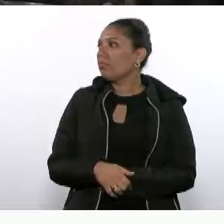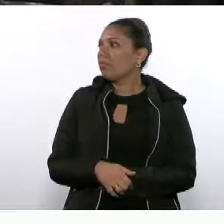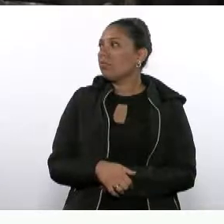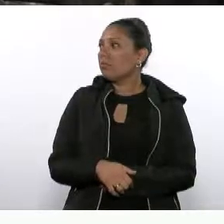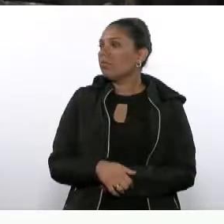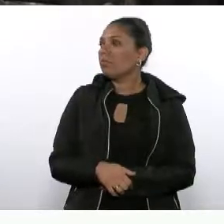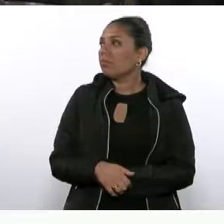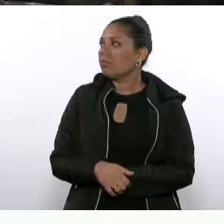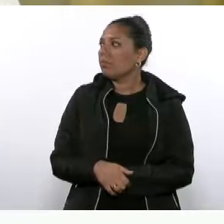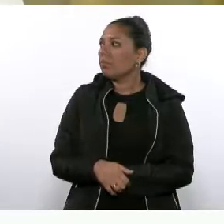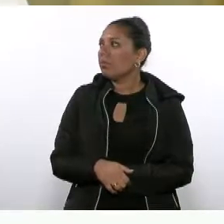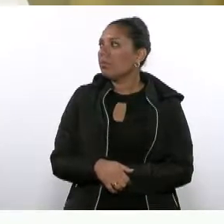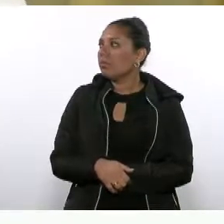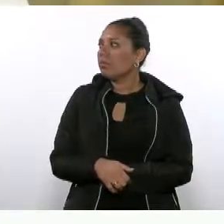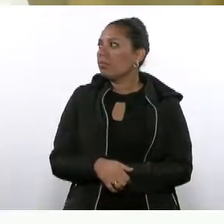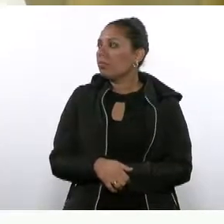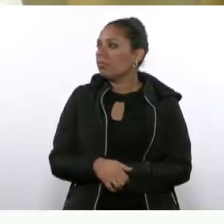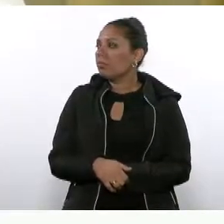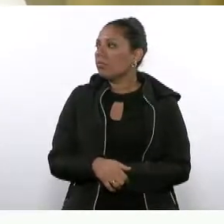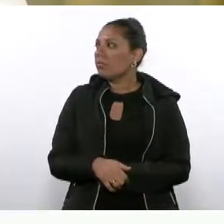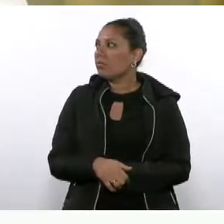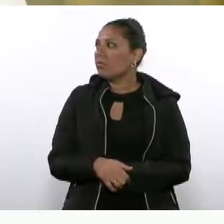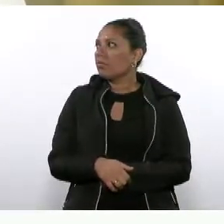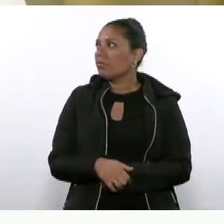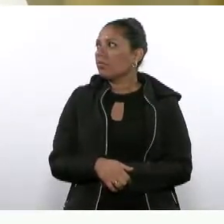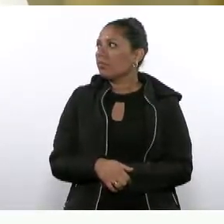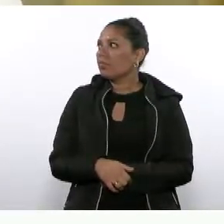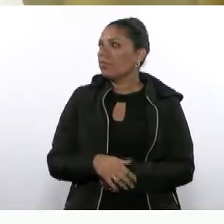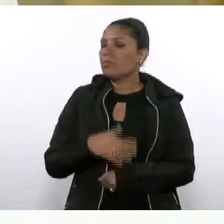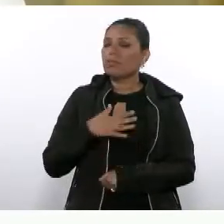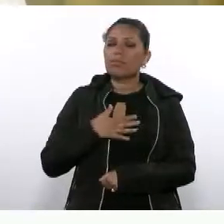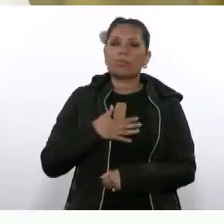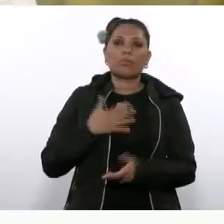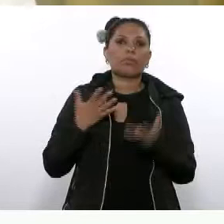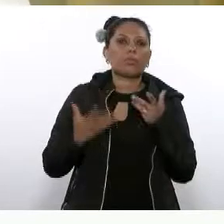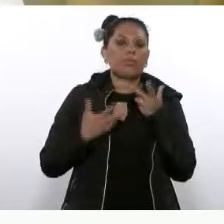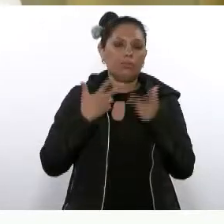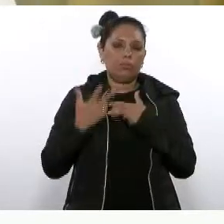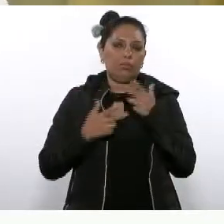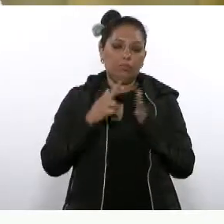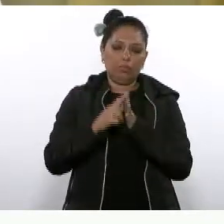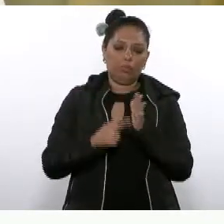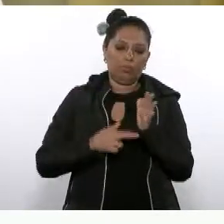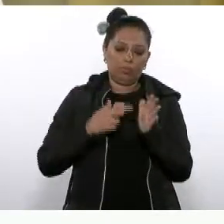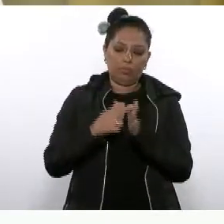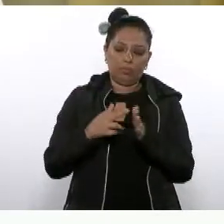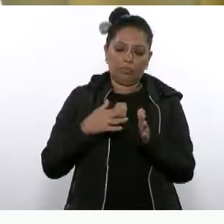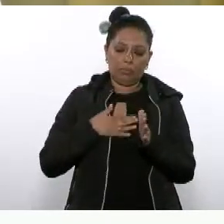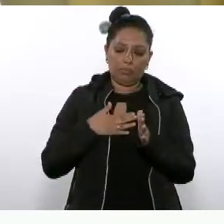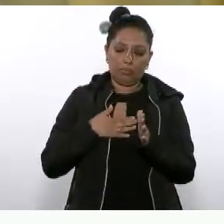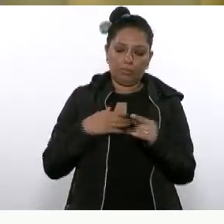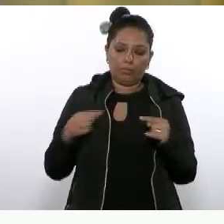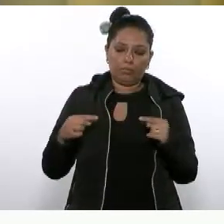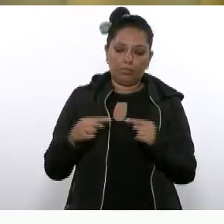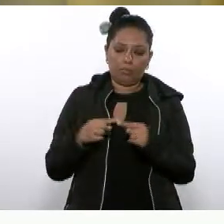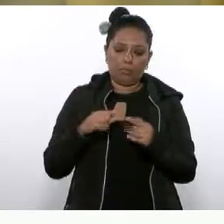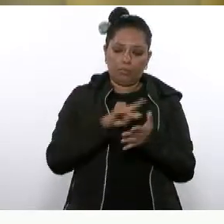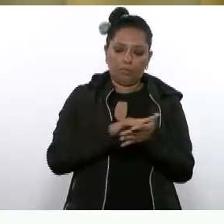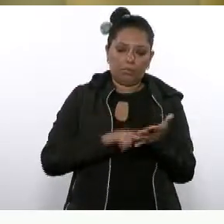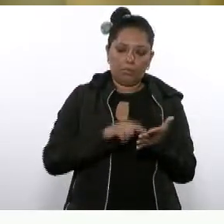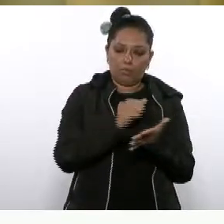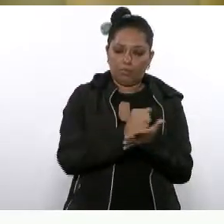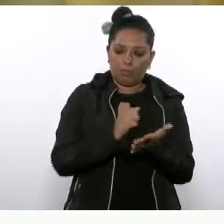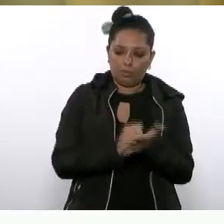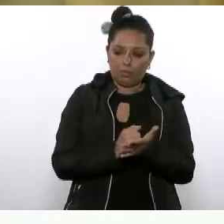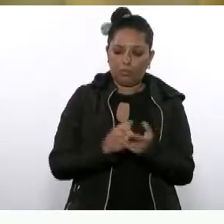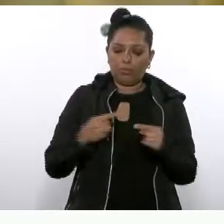Adriano, eu acabei não colocando no relatório uma proposta que é até minha, acabou passando, que tem a ver com essa questão da contratação, só que em relação